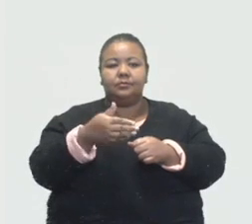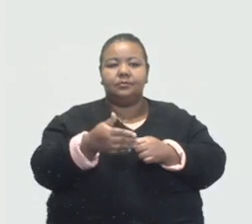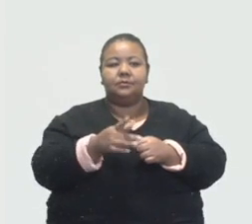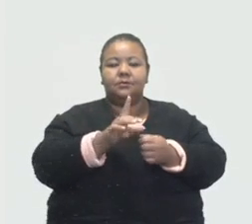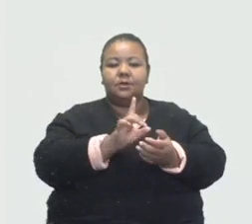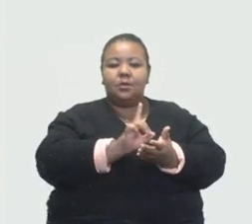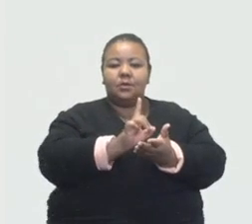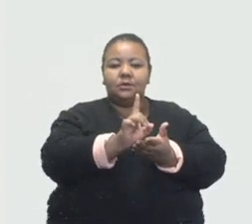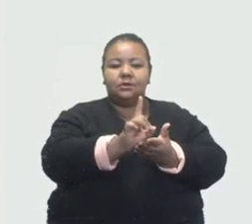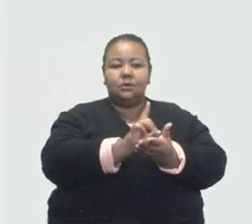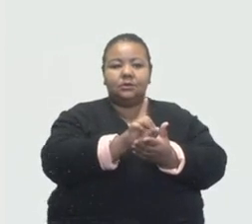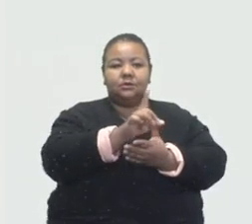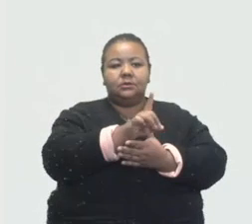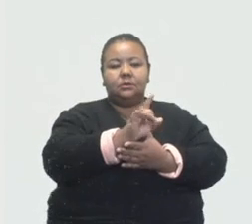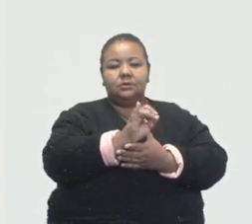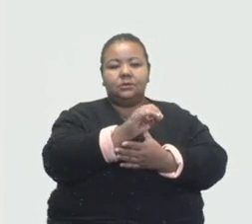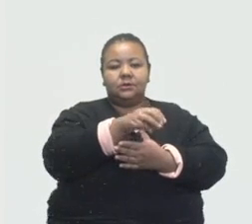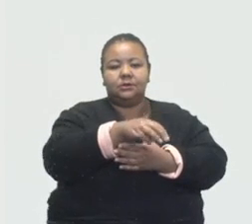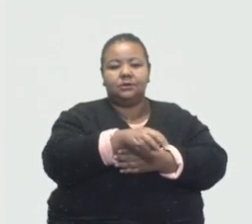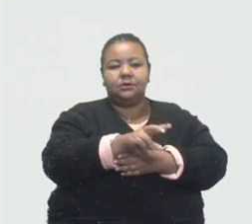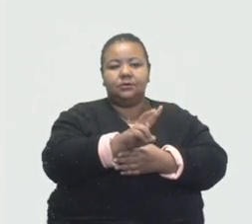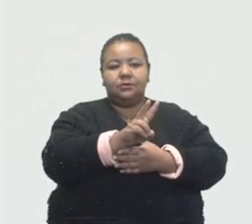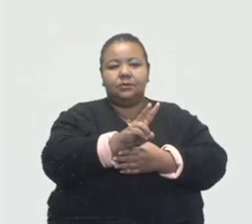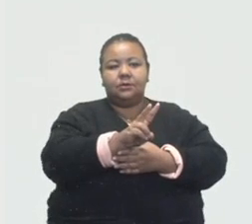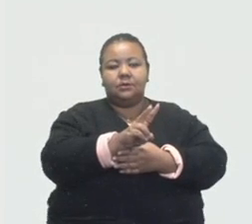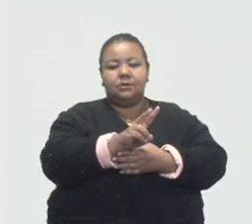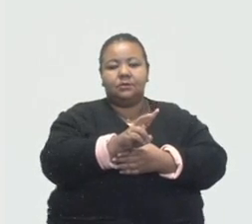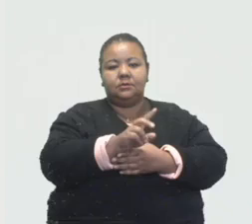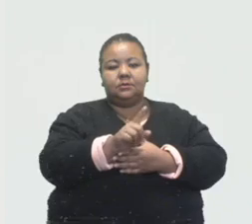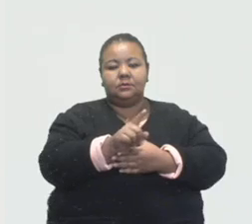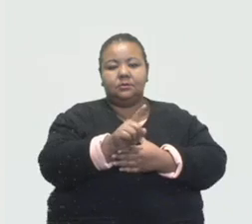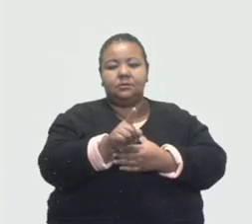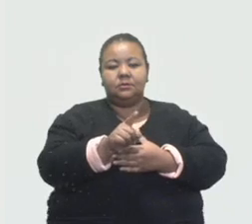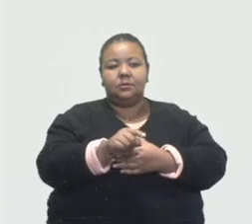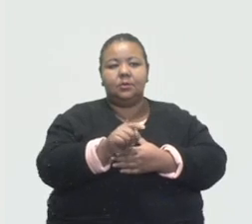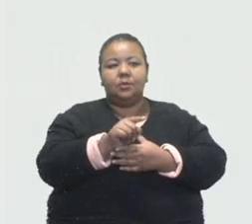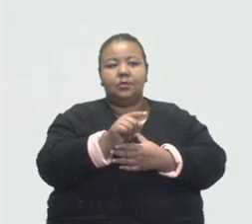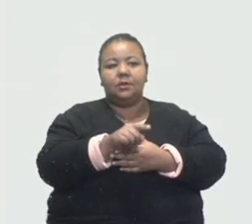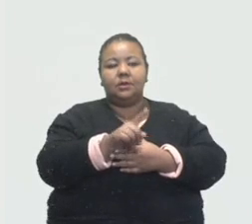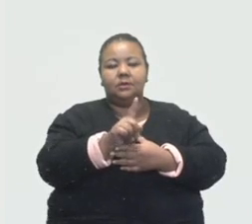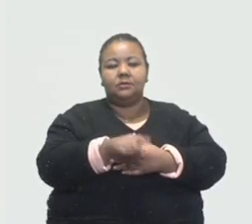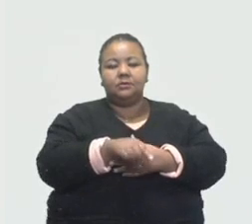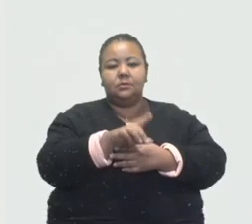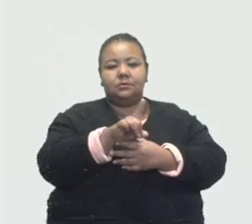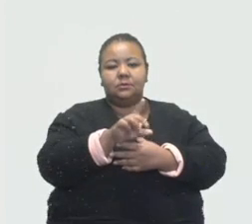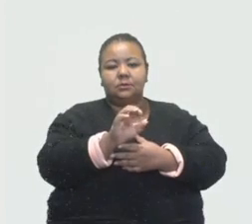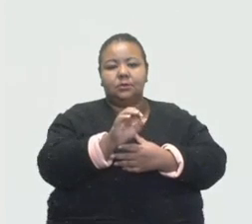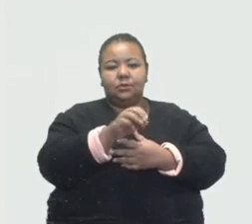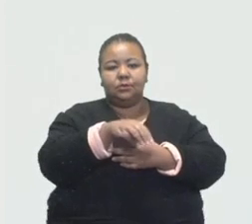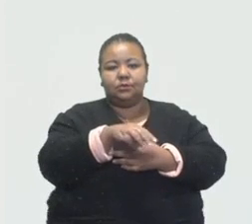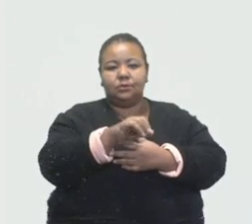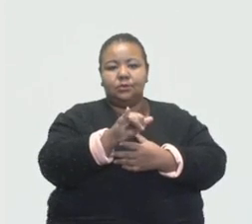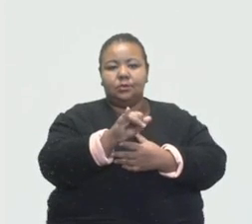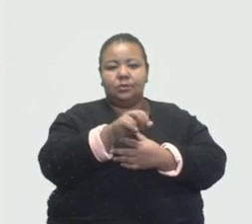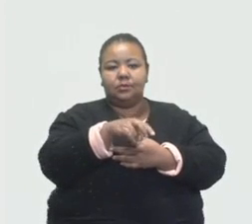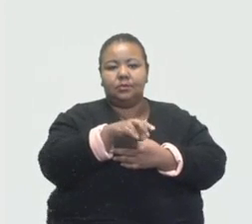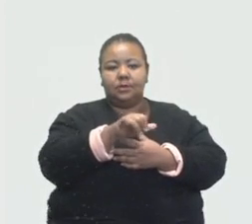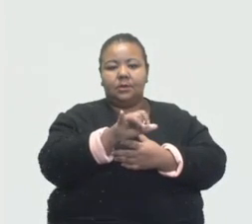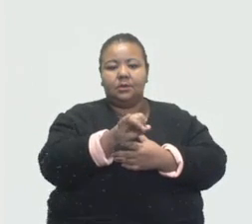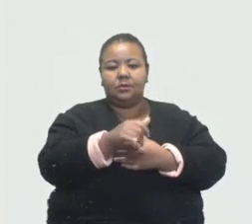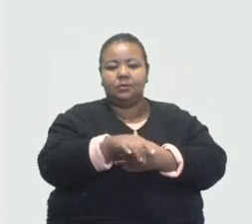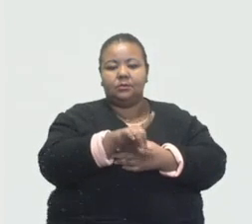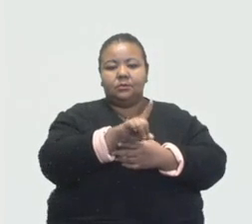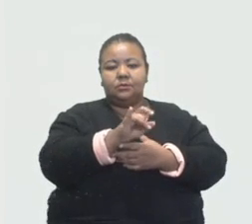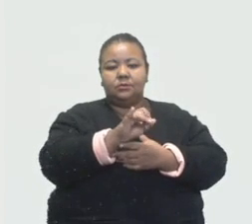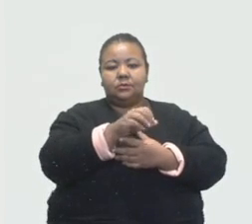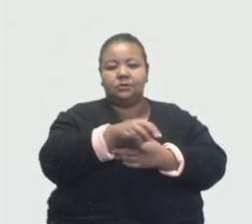espaço vetorial V, então vejo, o V é quem? Não é minha transformação aqui? Ele é o meu domínio, certo? Então, a dimensão